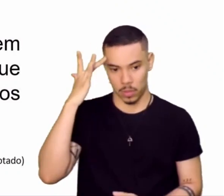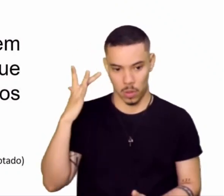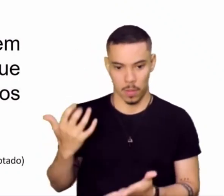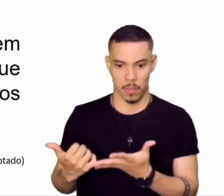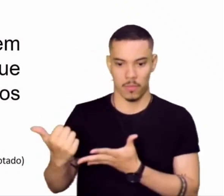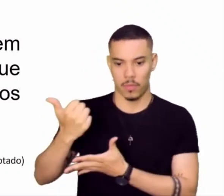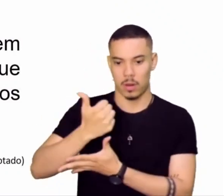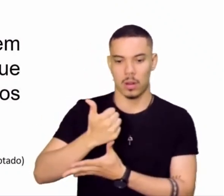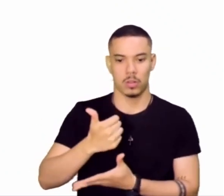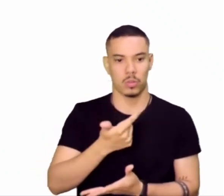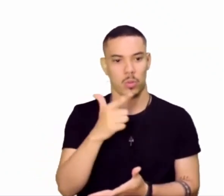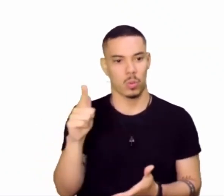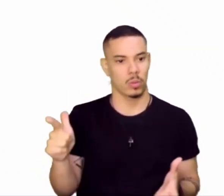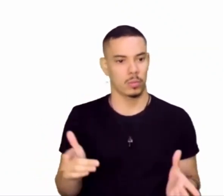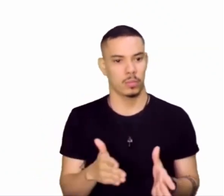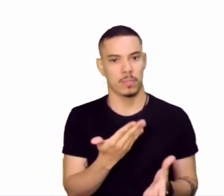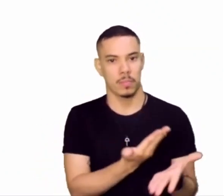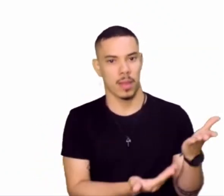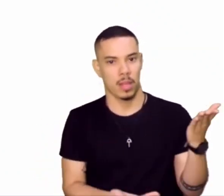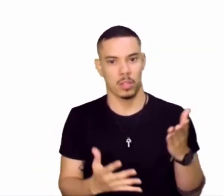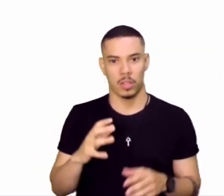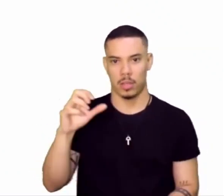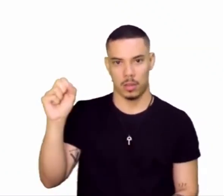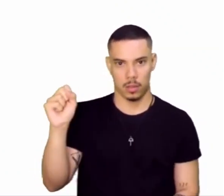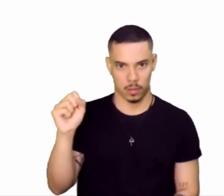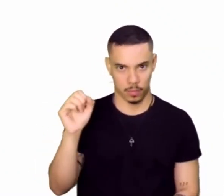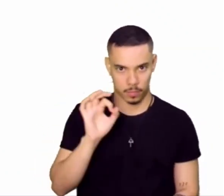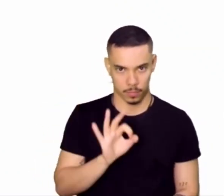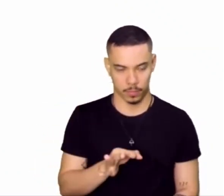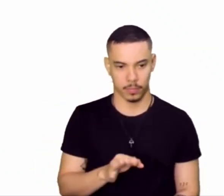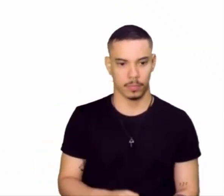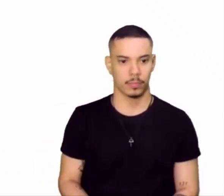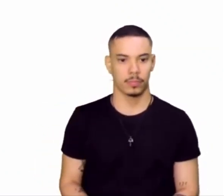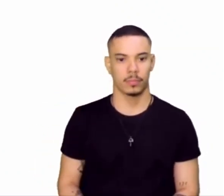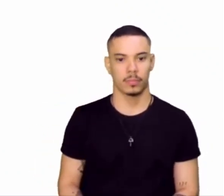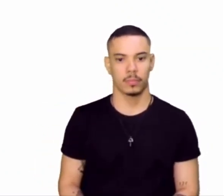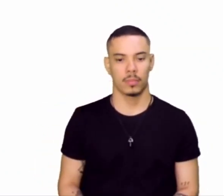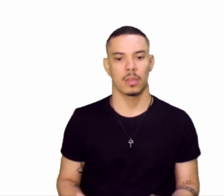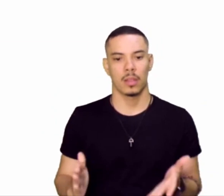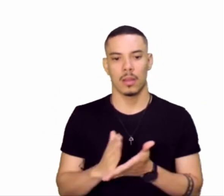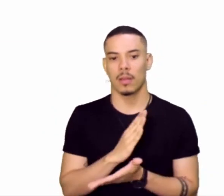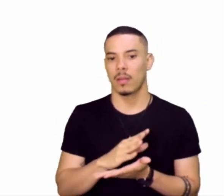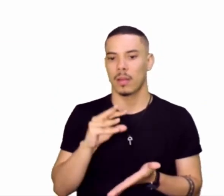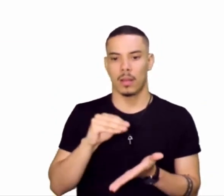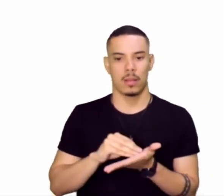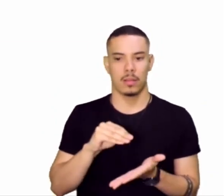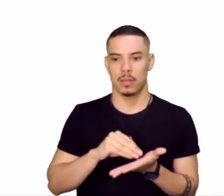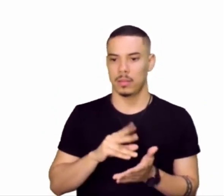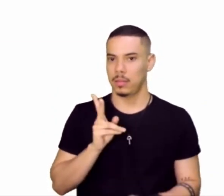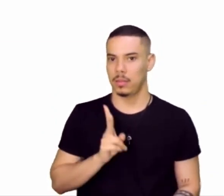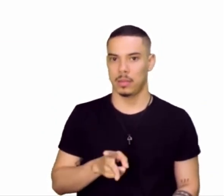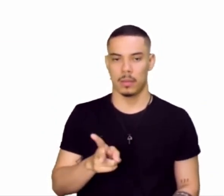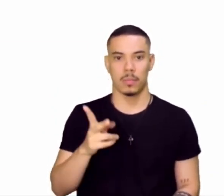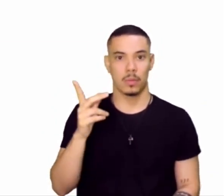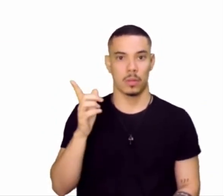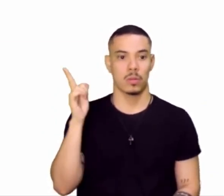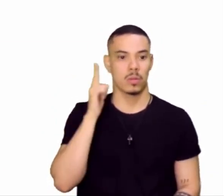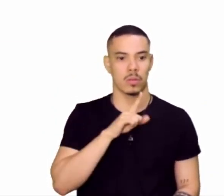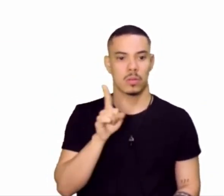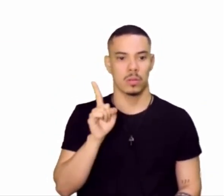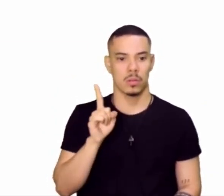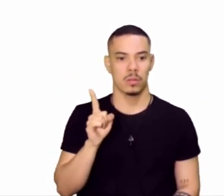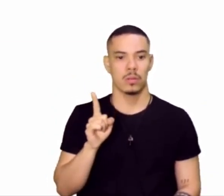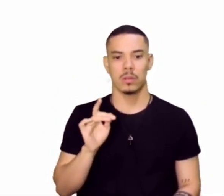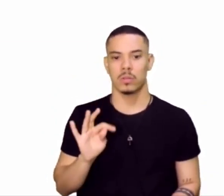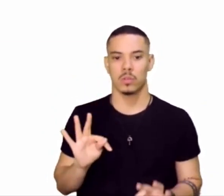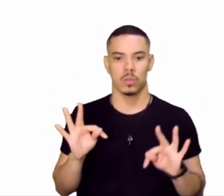uns ganham, outros perdem. Por exemplo, uma carência é sempre específica, sem conseguir